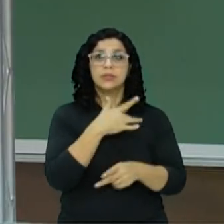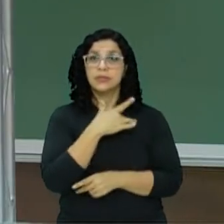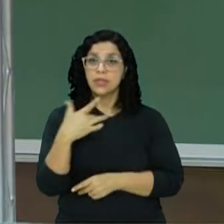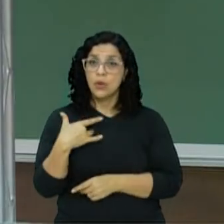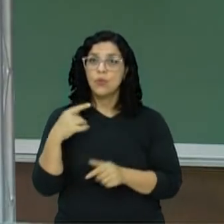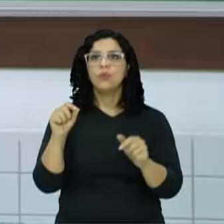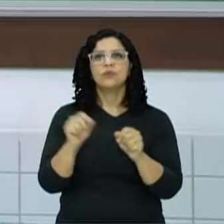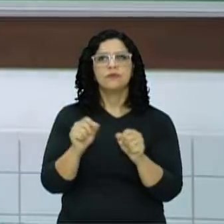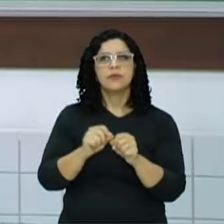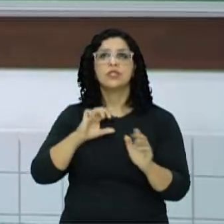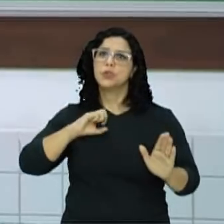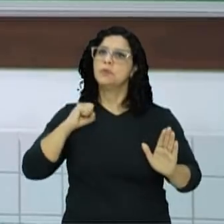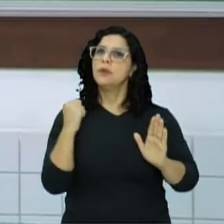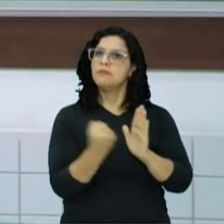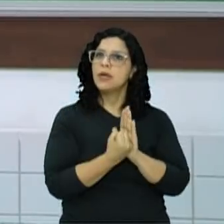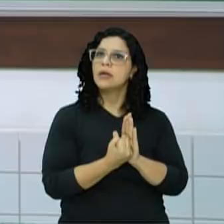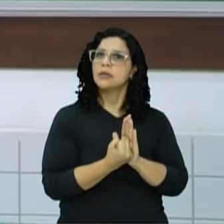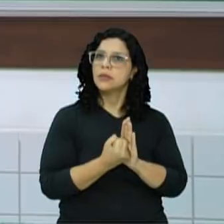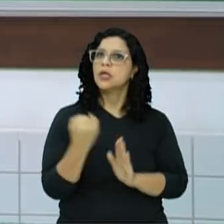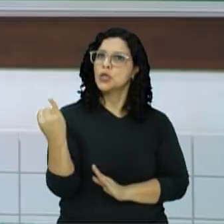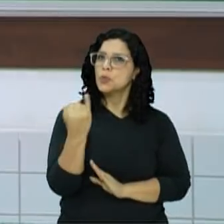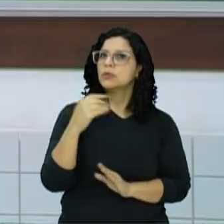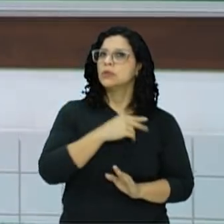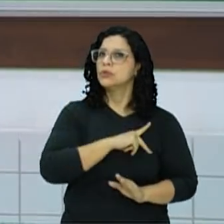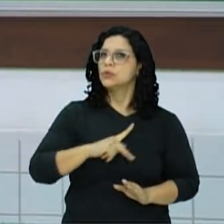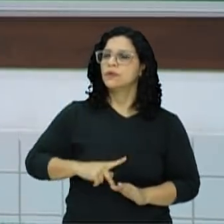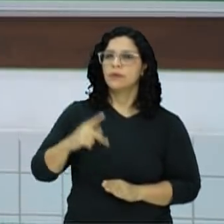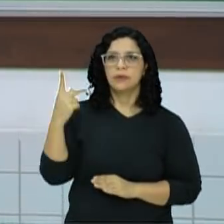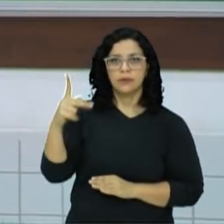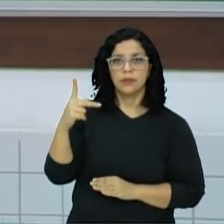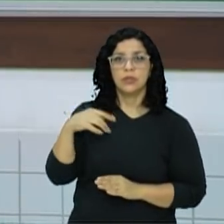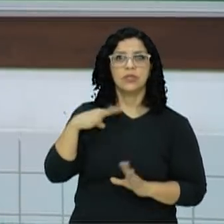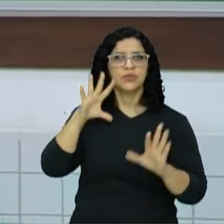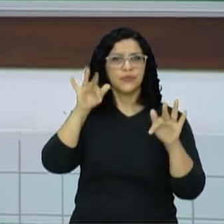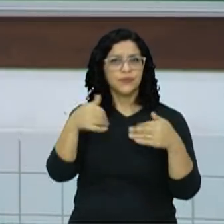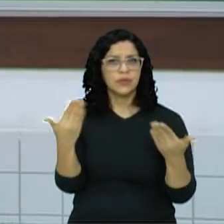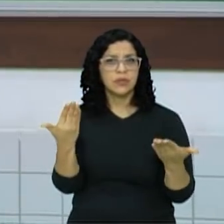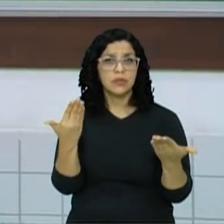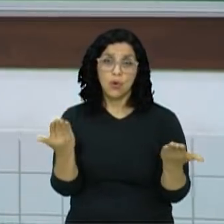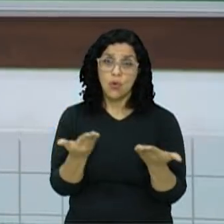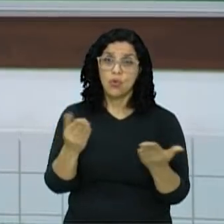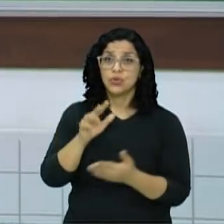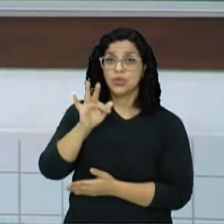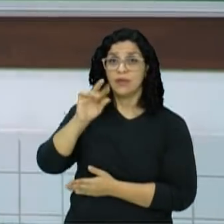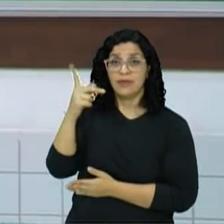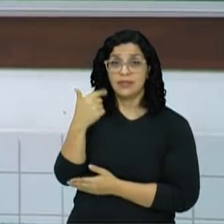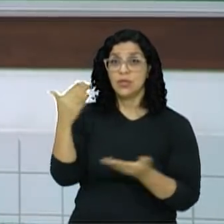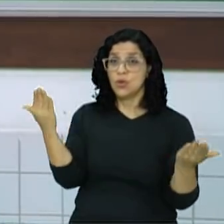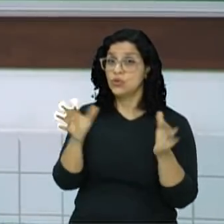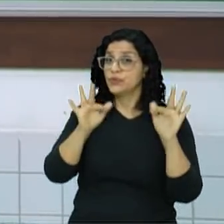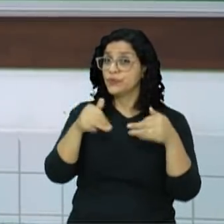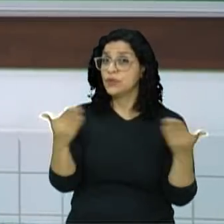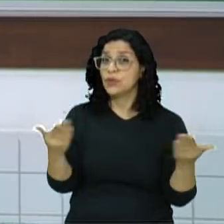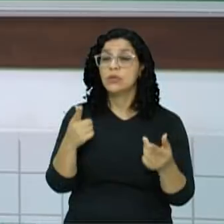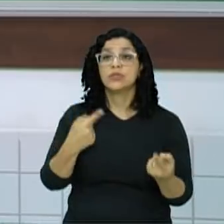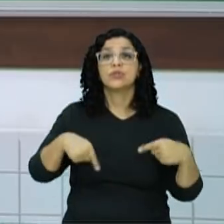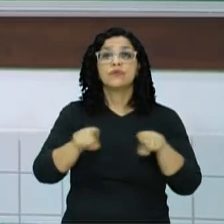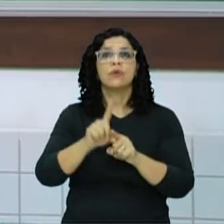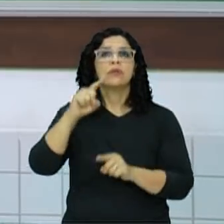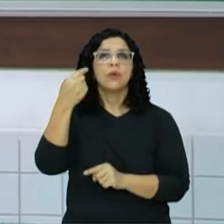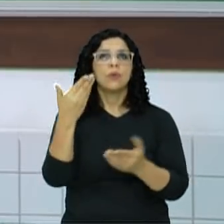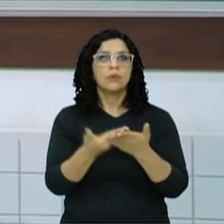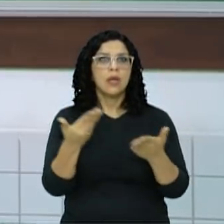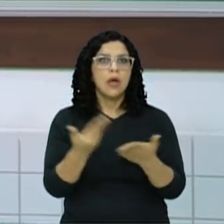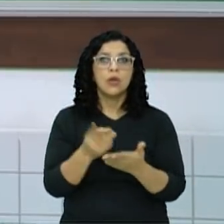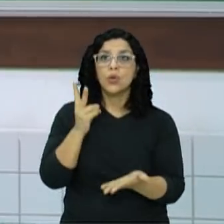saúde foram sim uma marca de seu governo. A gente fecha governo Fernando Henrique Cardoso por aqui e a gente volta na próxima